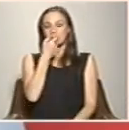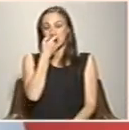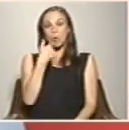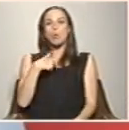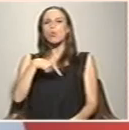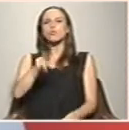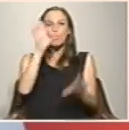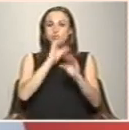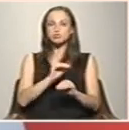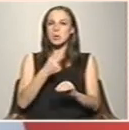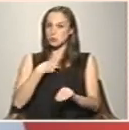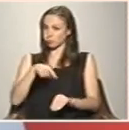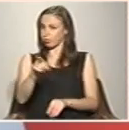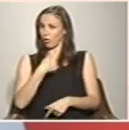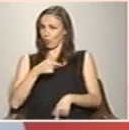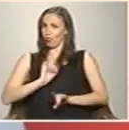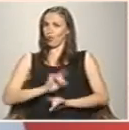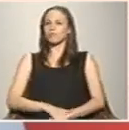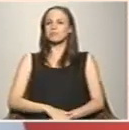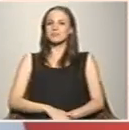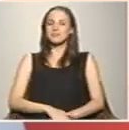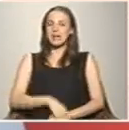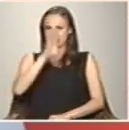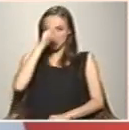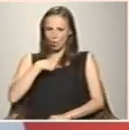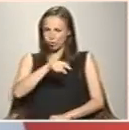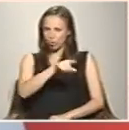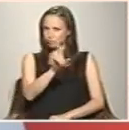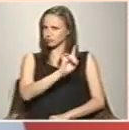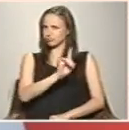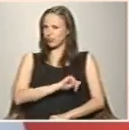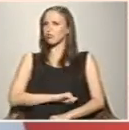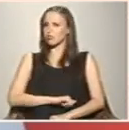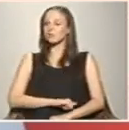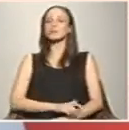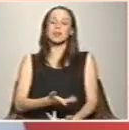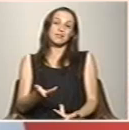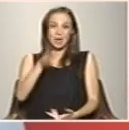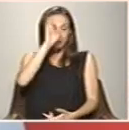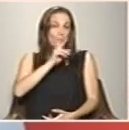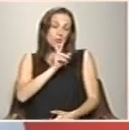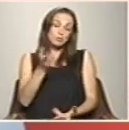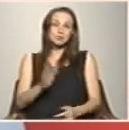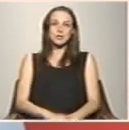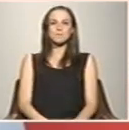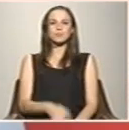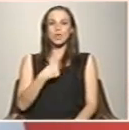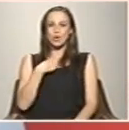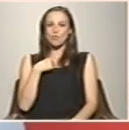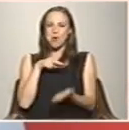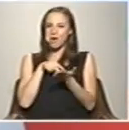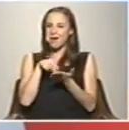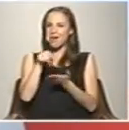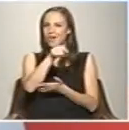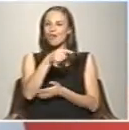que não vou por aí. E já não é mau sabermos que não vamos por algumas respostas que temos. Eu vou para ali agora um bocadinho, porque vou falar